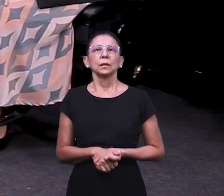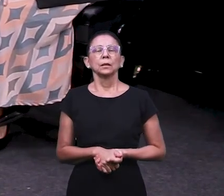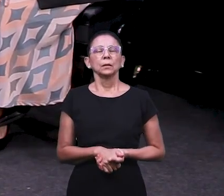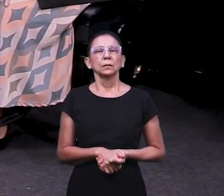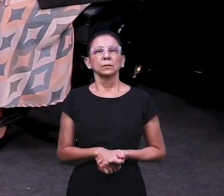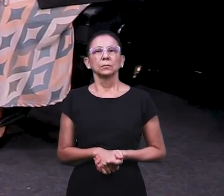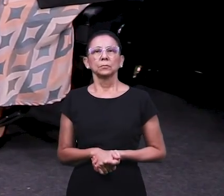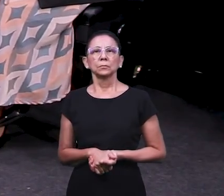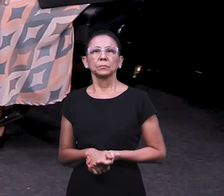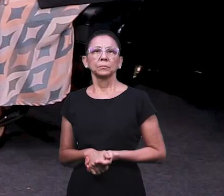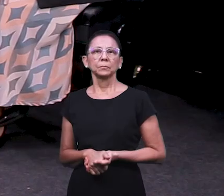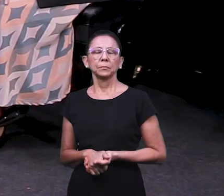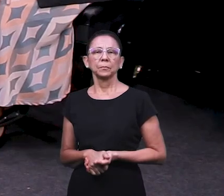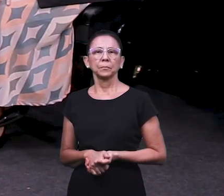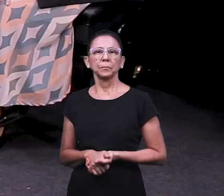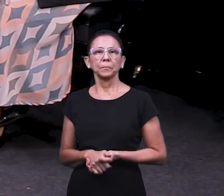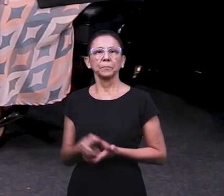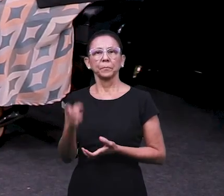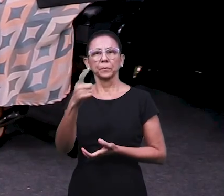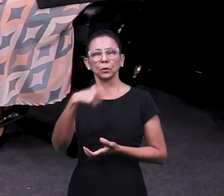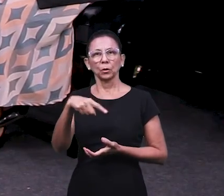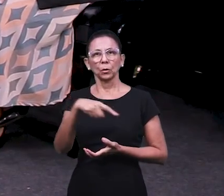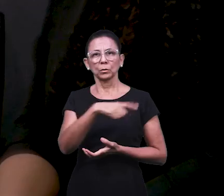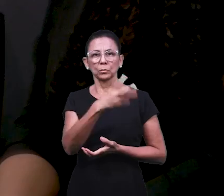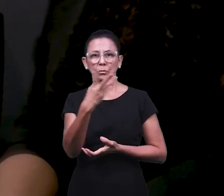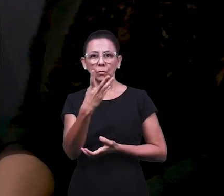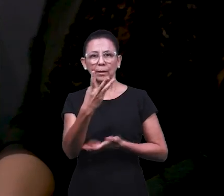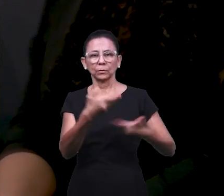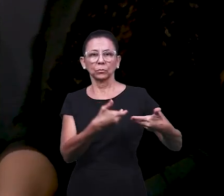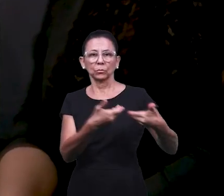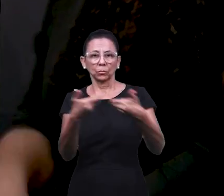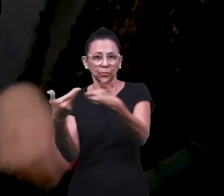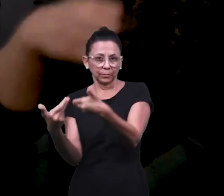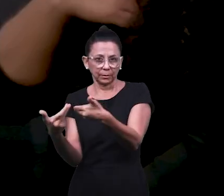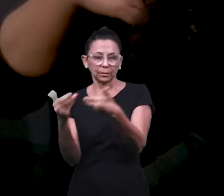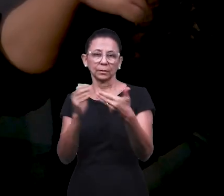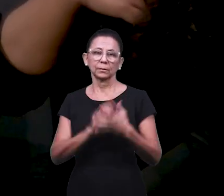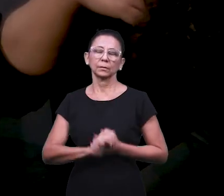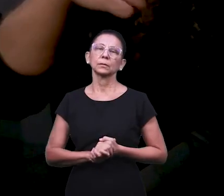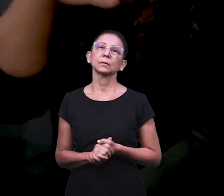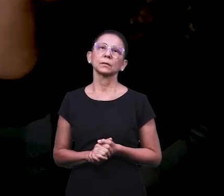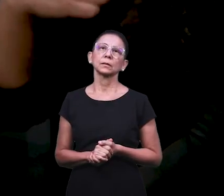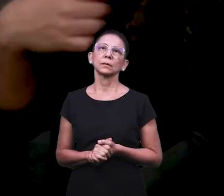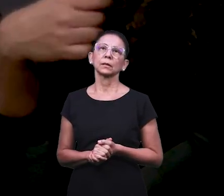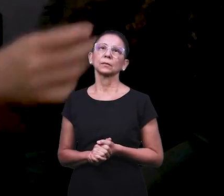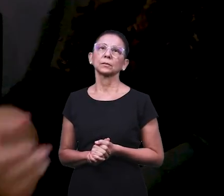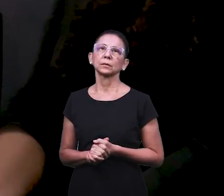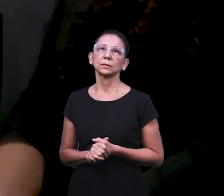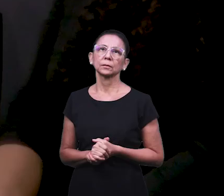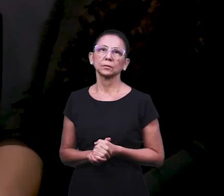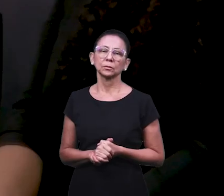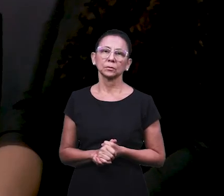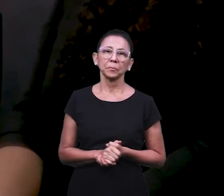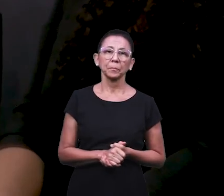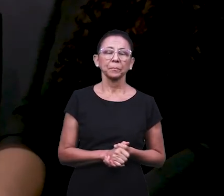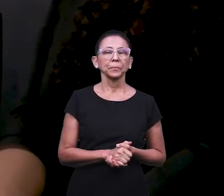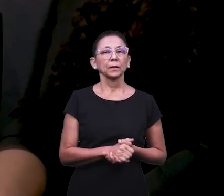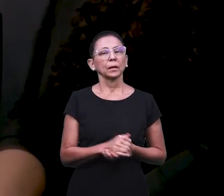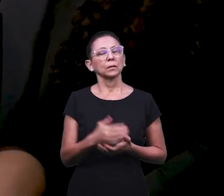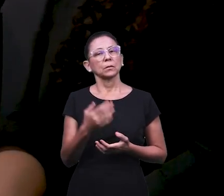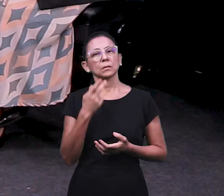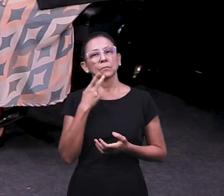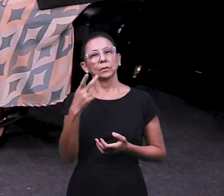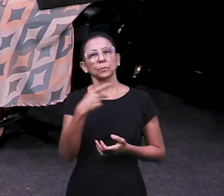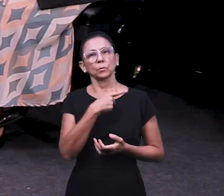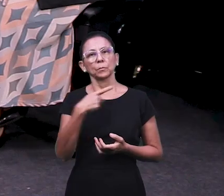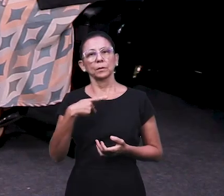Bem, nós somos convidadas e nós passamos essa situação, no caso, para o pastor Silvano, ele